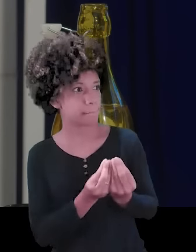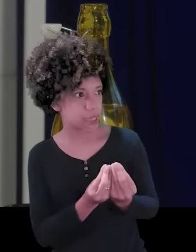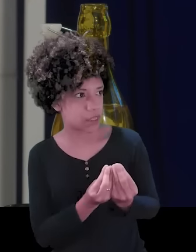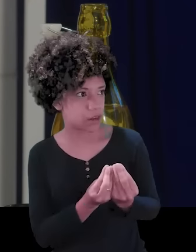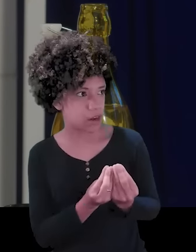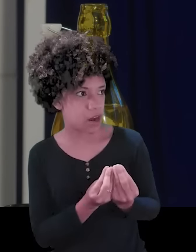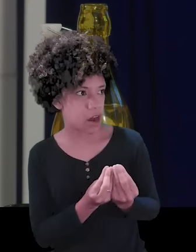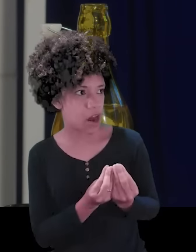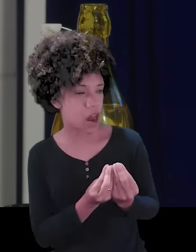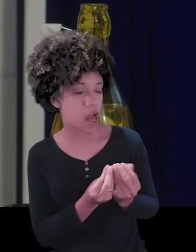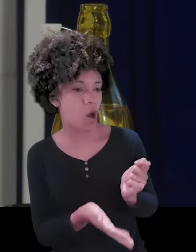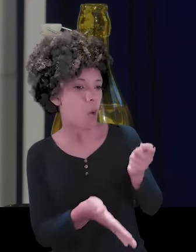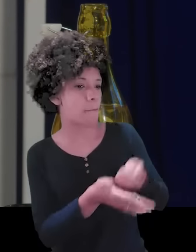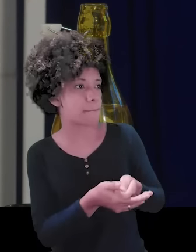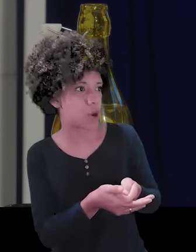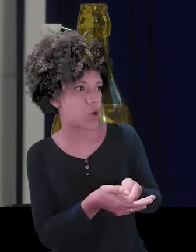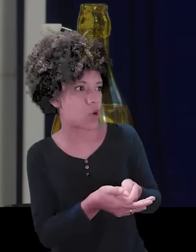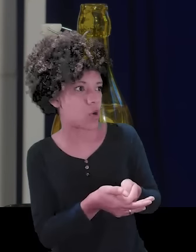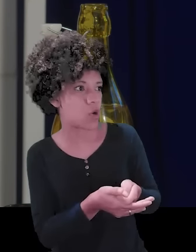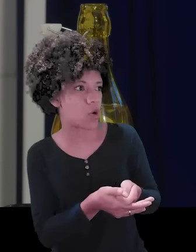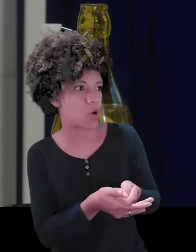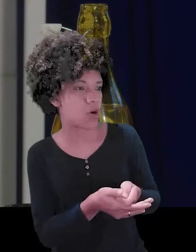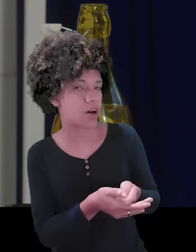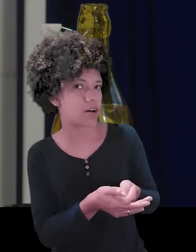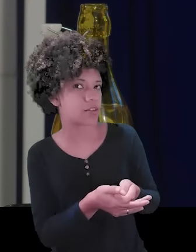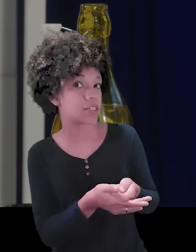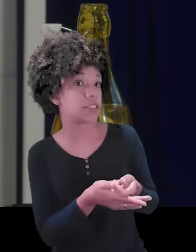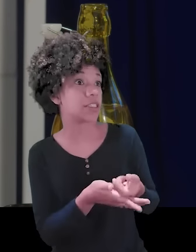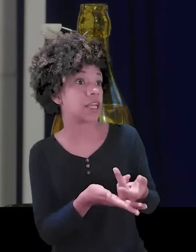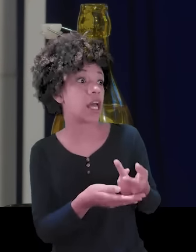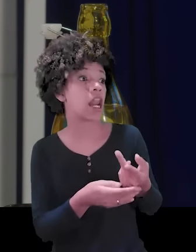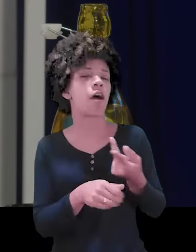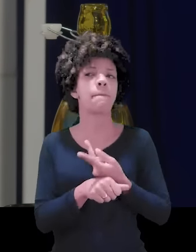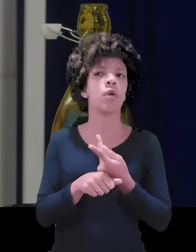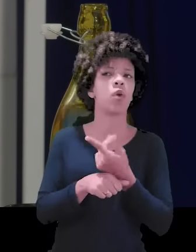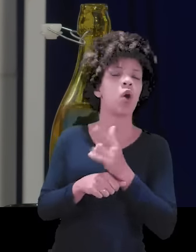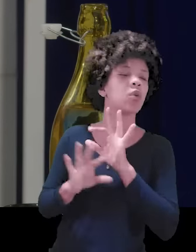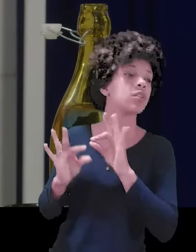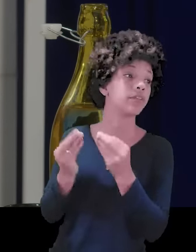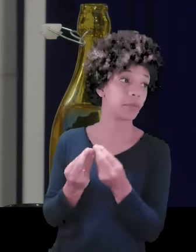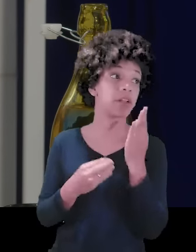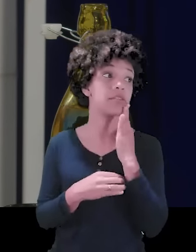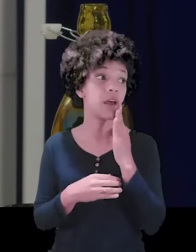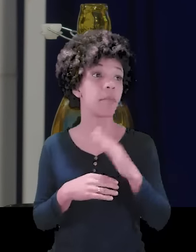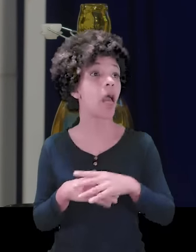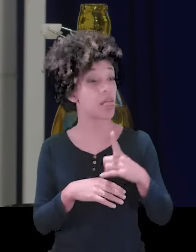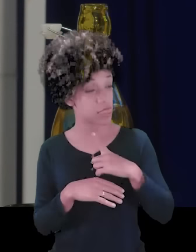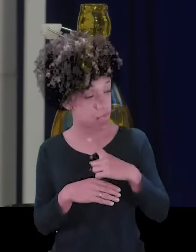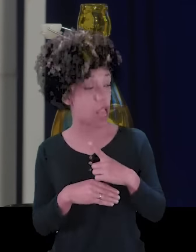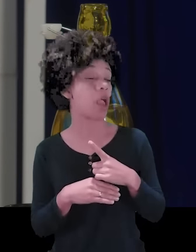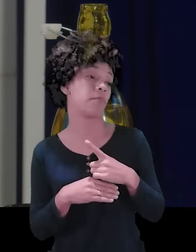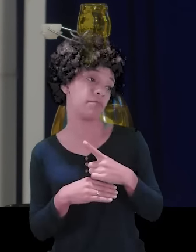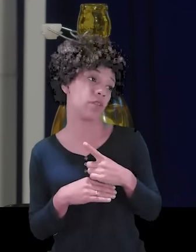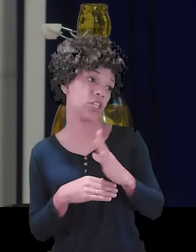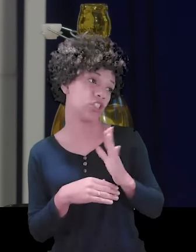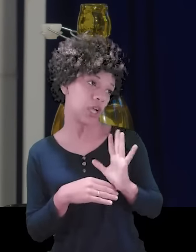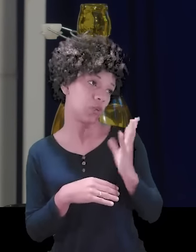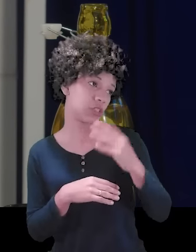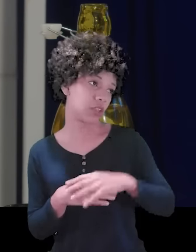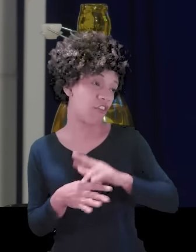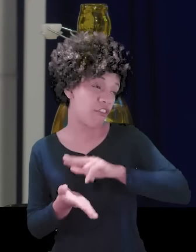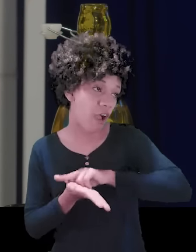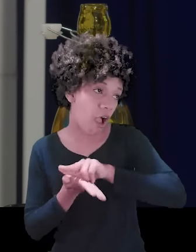dela comprou ela e aí ela ela vai atrás assim sabe esse isso tem bastante para você